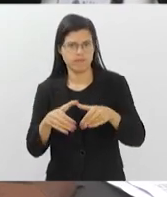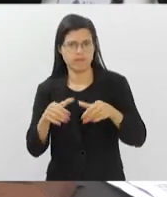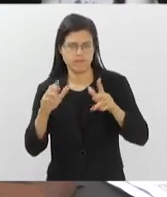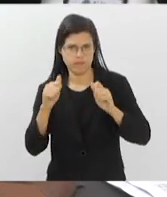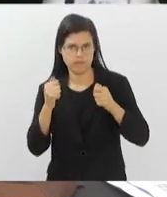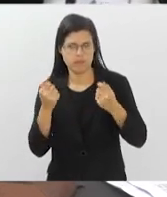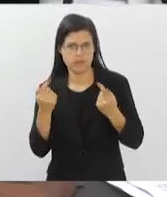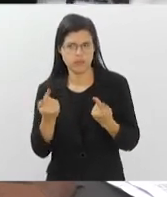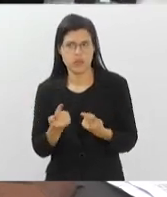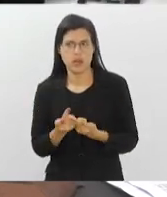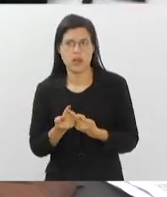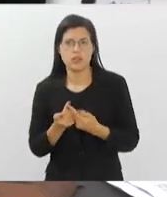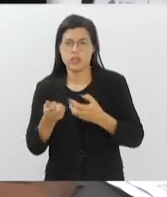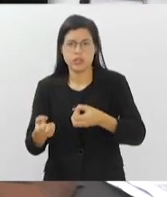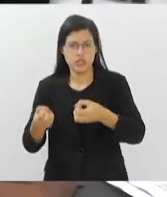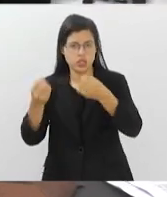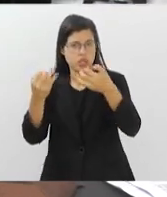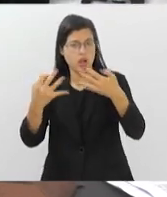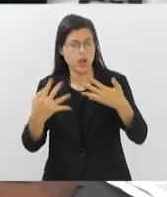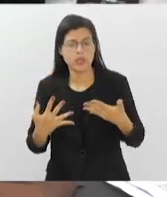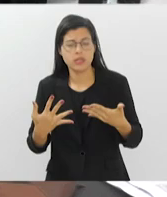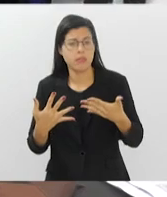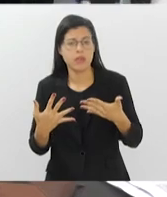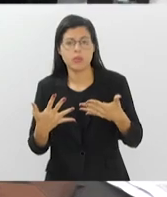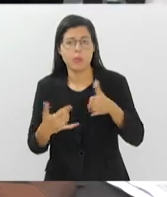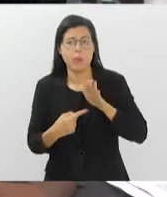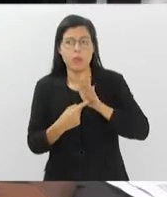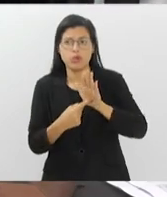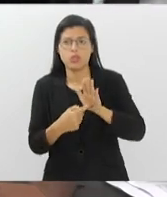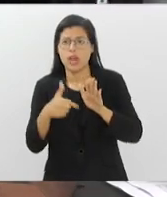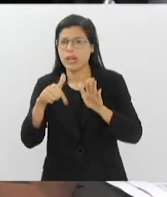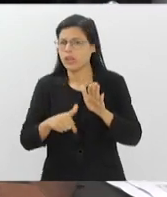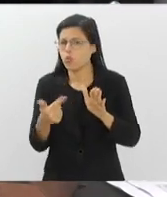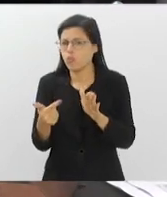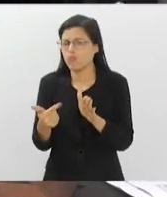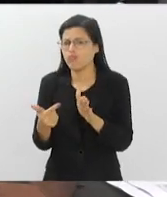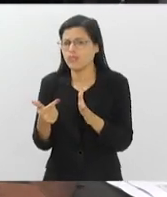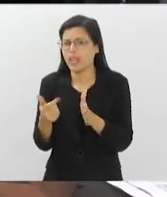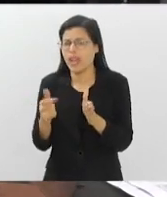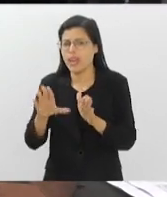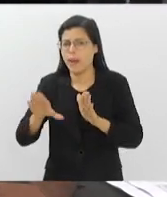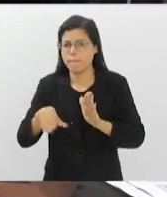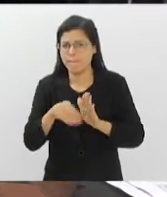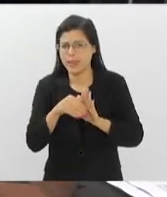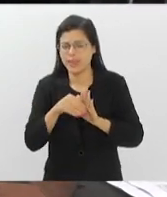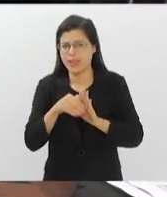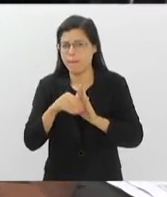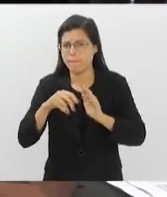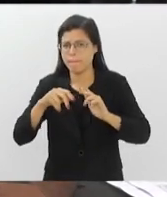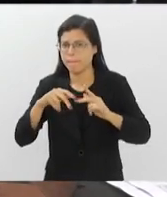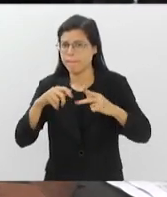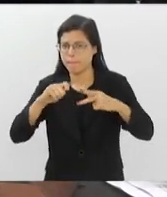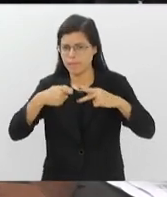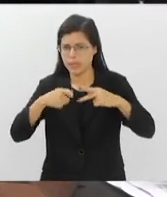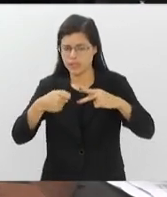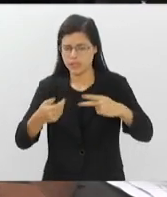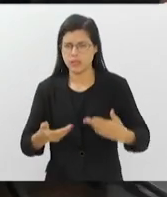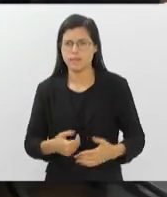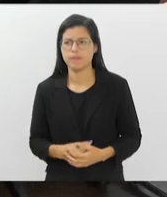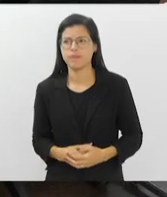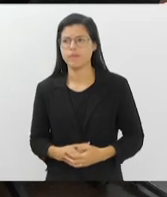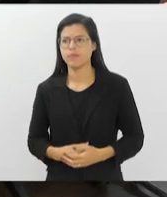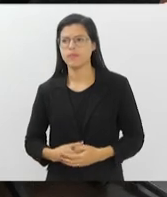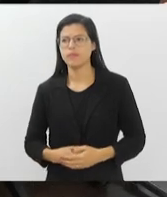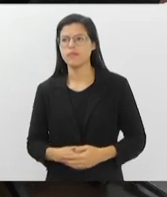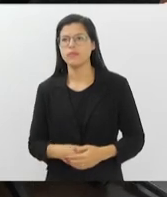esse esclarecimento, perfeito, mostrando que aqui não tem emenda PIX. Além do mais, deputado Carlos Amigo, só uma parte e